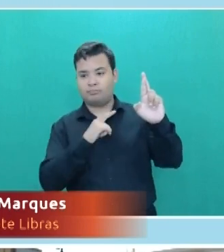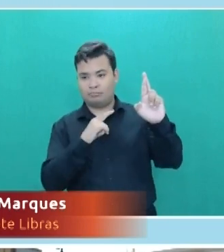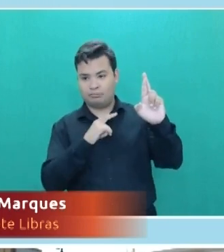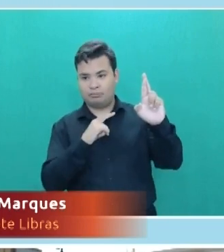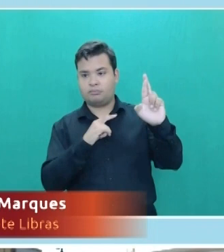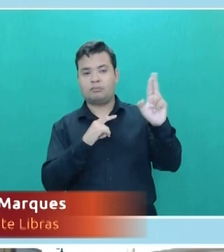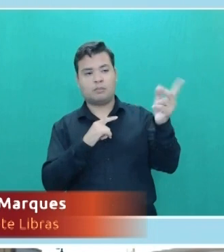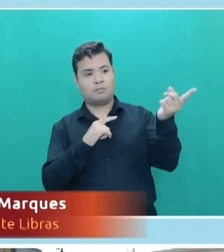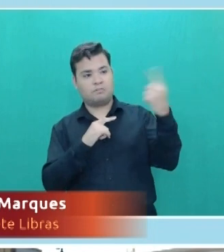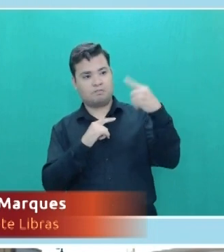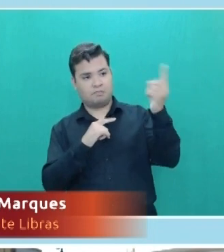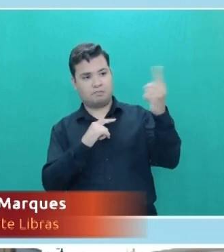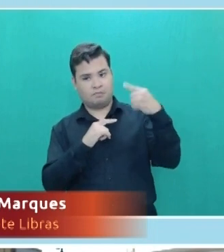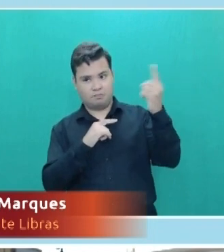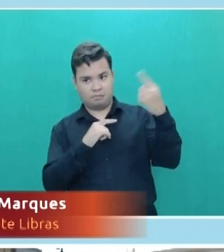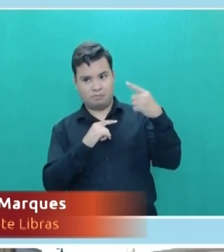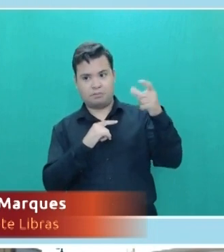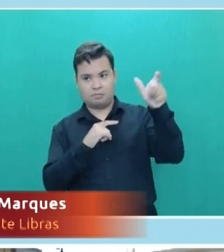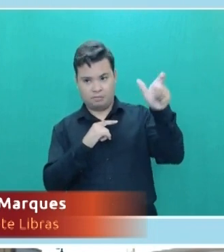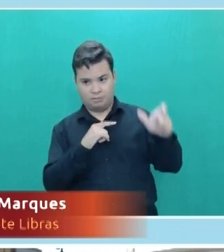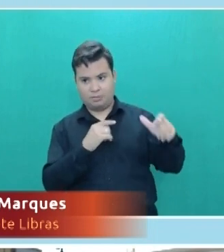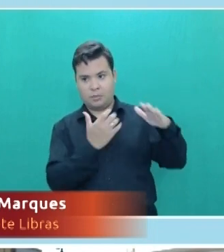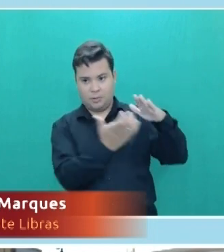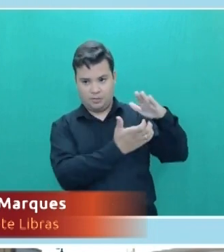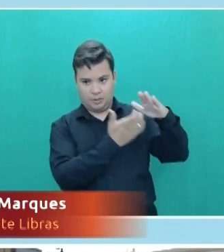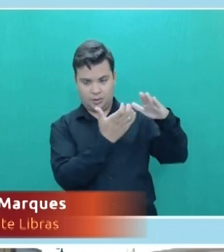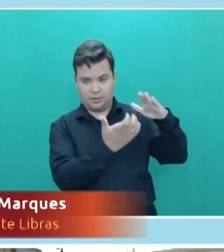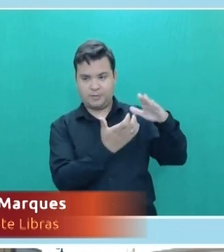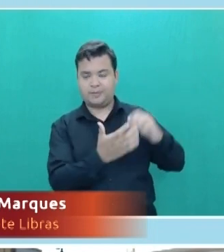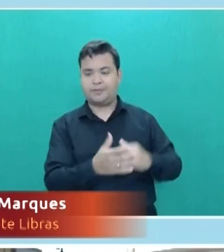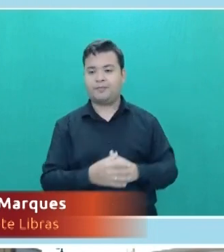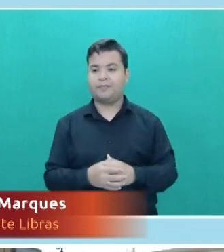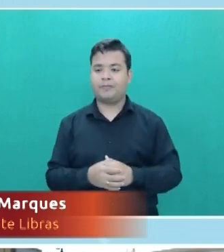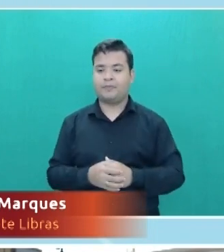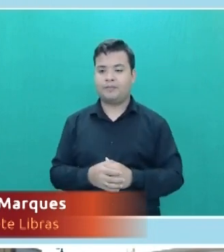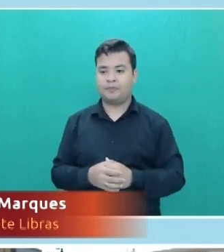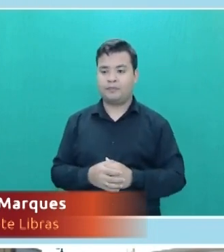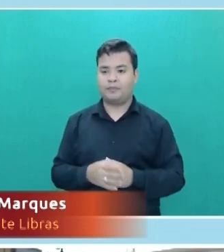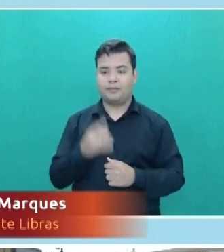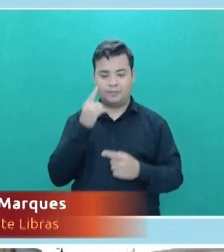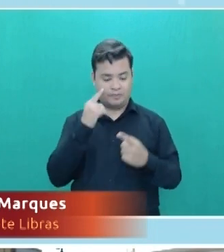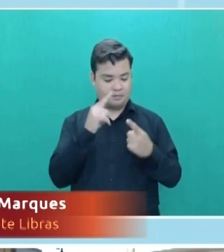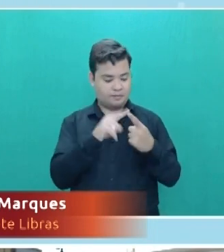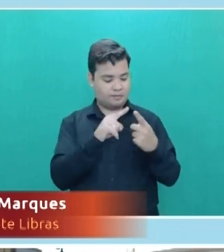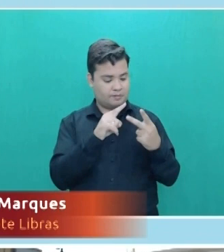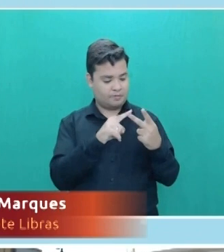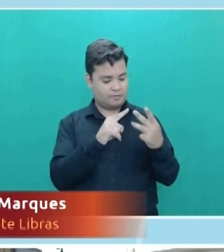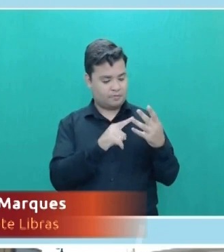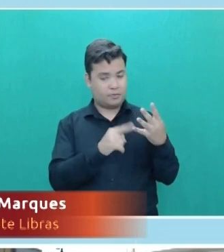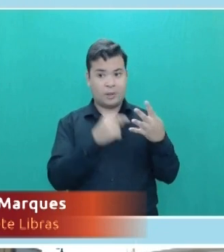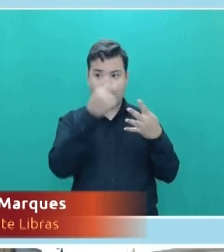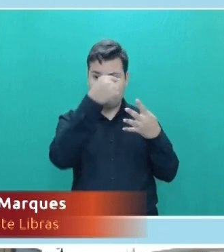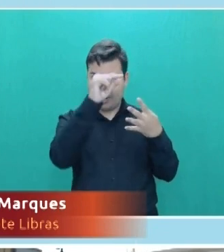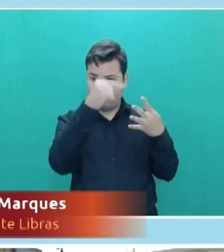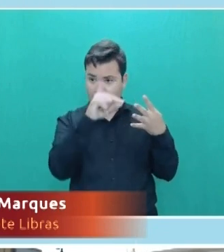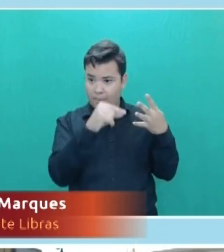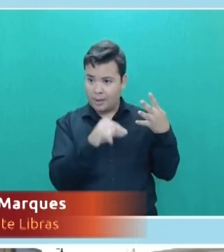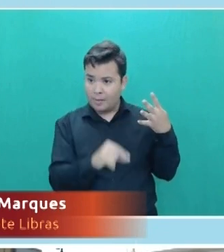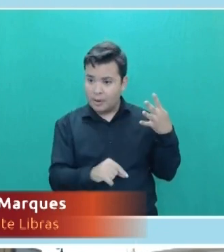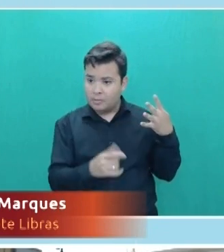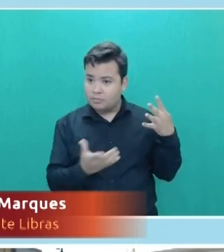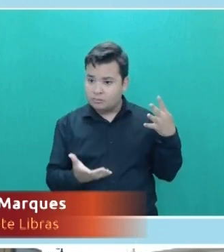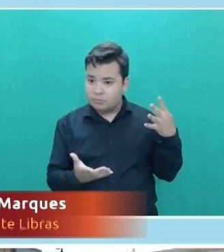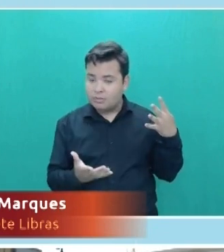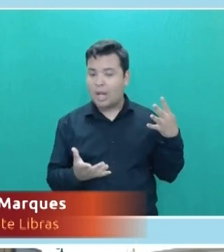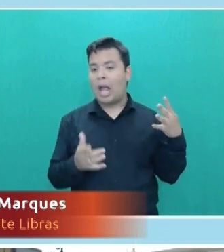mandos e desmandos daquele empregador. Então, existindo esses 4 elementos, não importa a roupagem